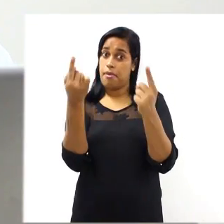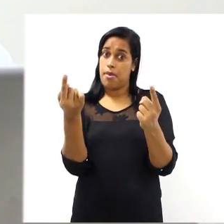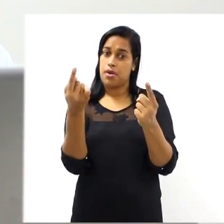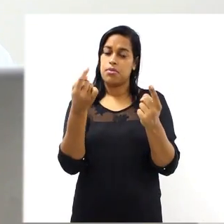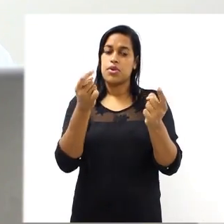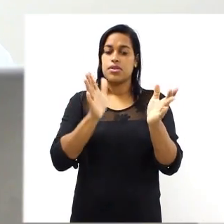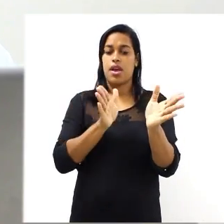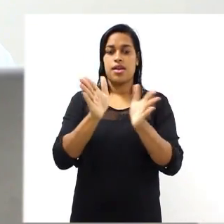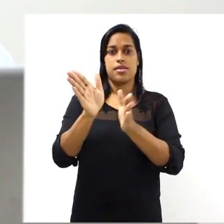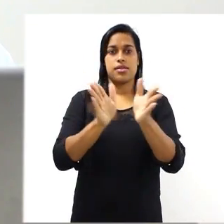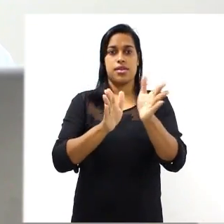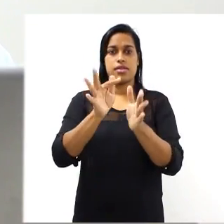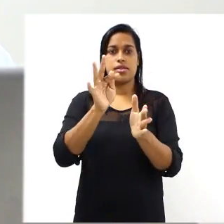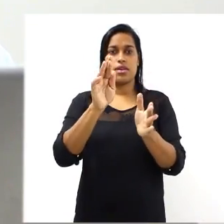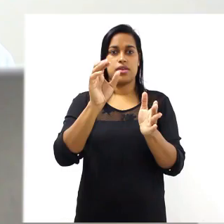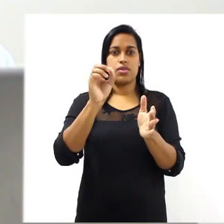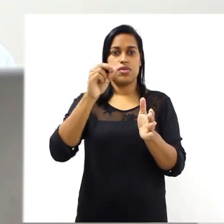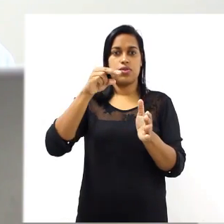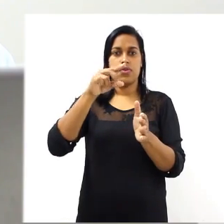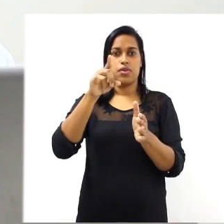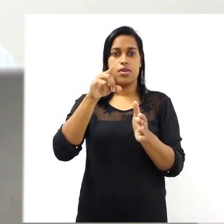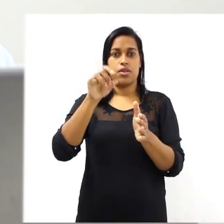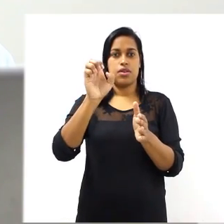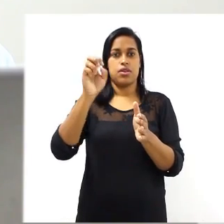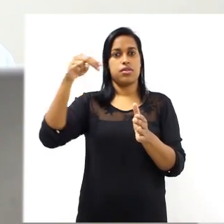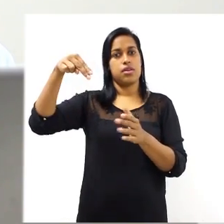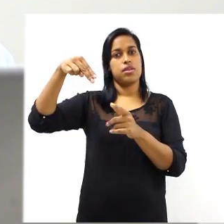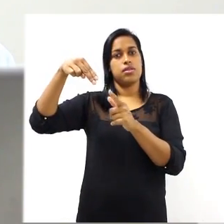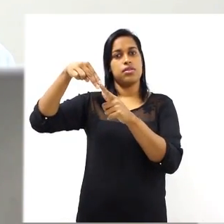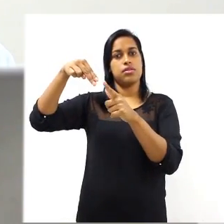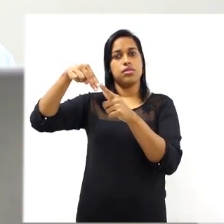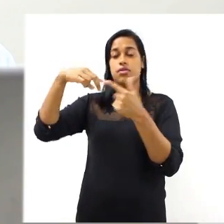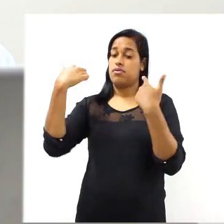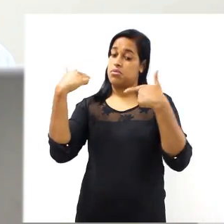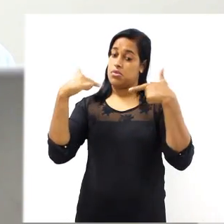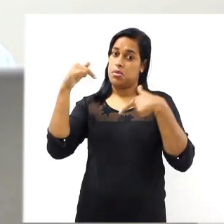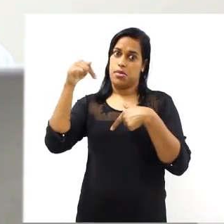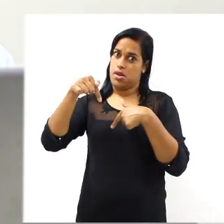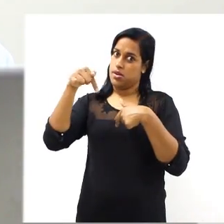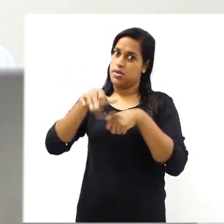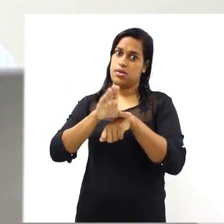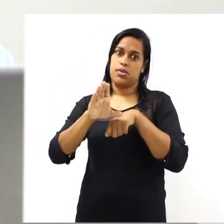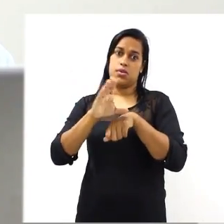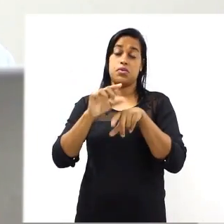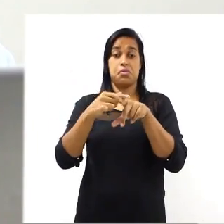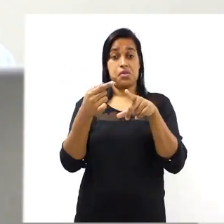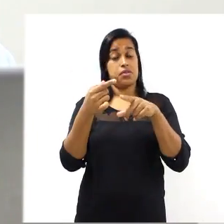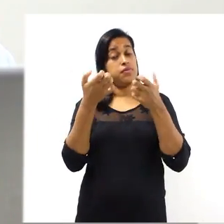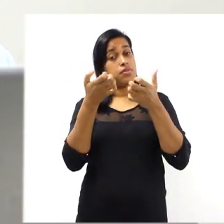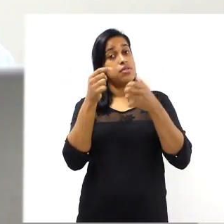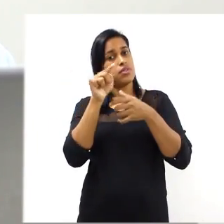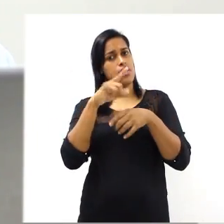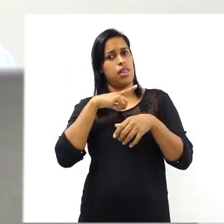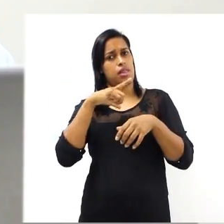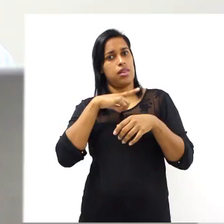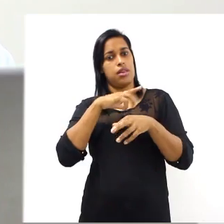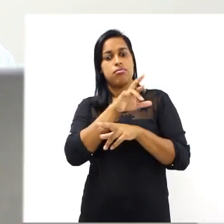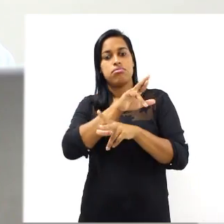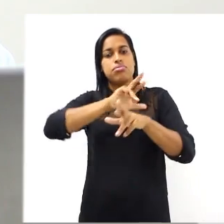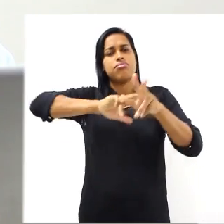acessado no browser. Então nós não vamos trabalhar ele aqui nesse curso, porém se você quiser, existe um